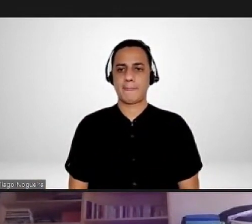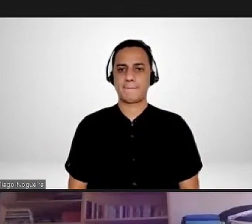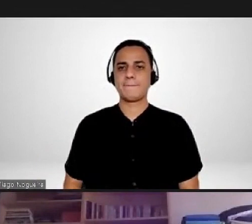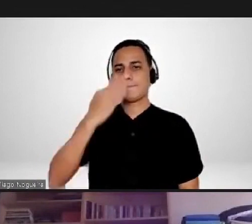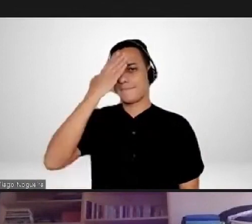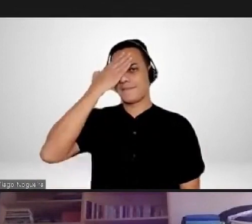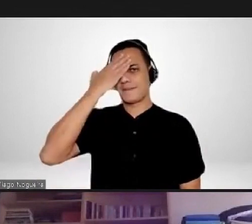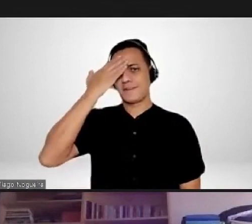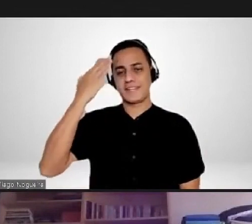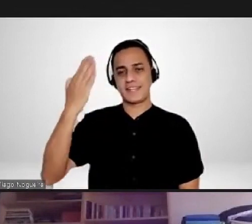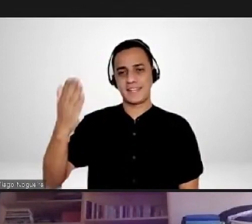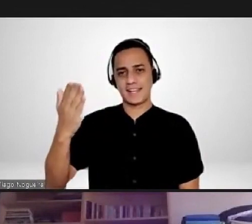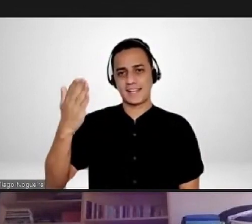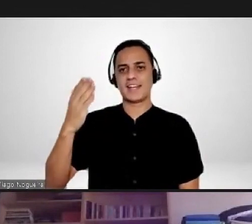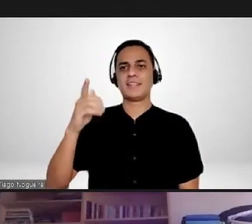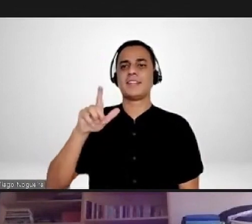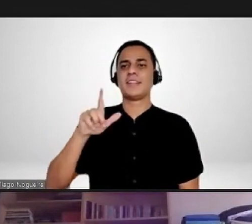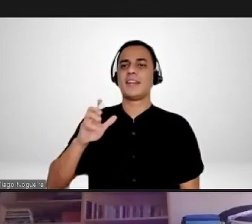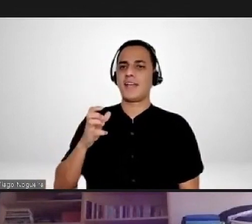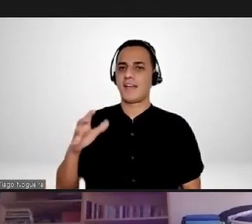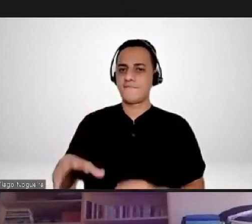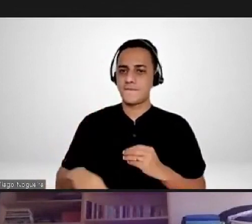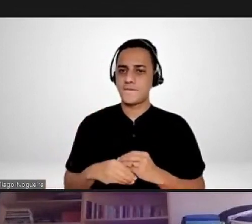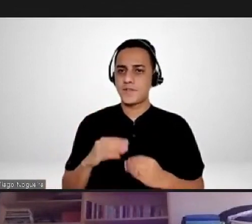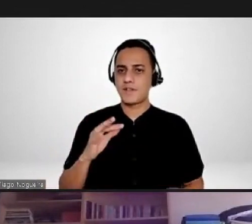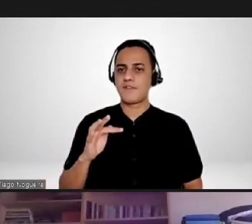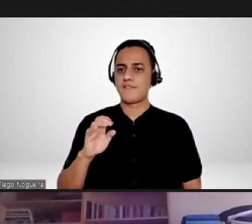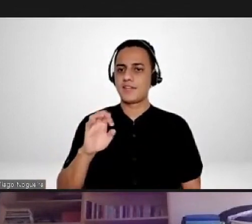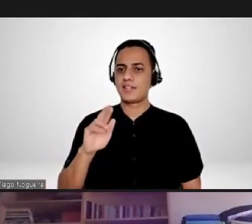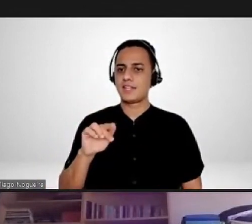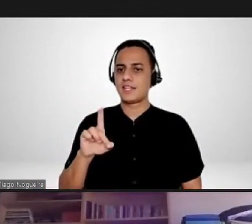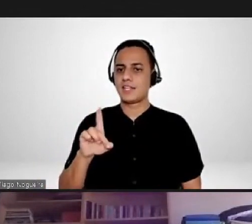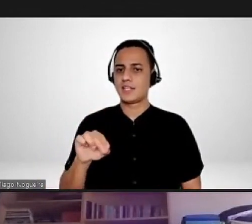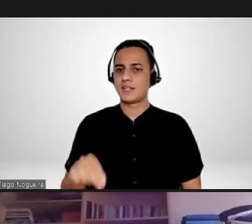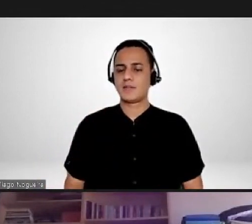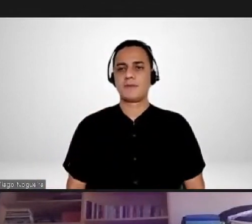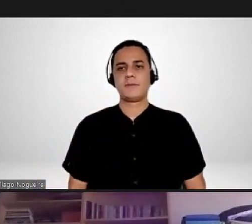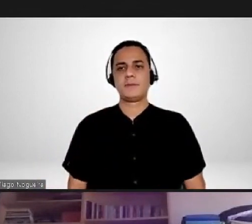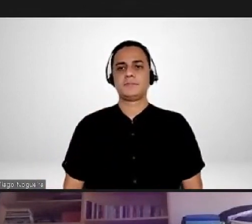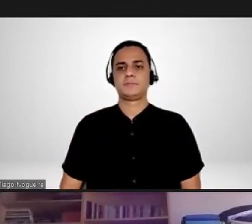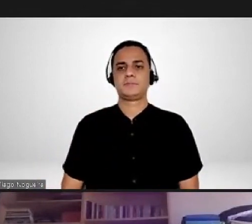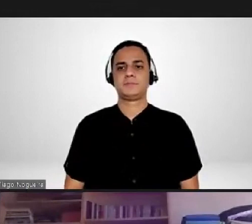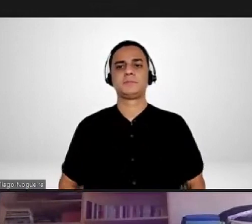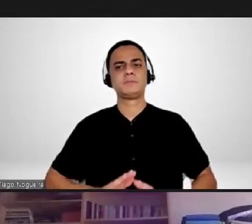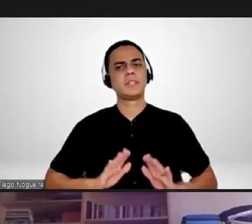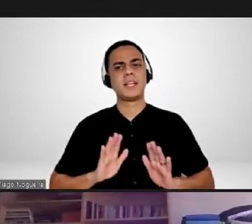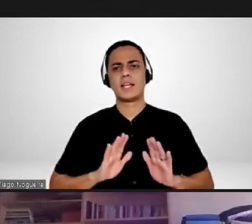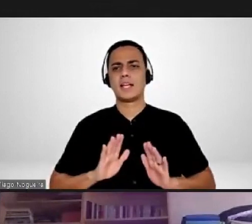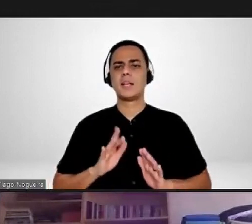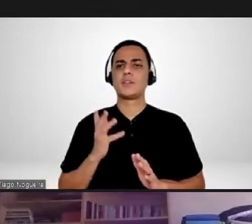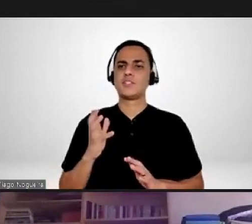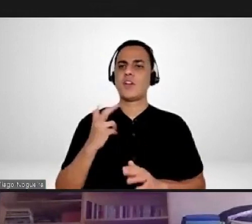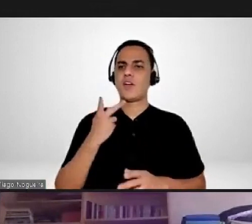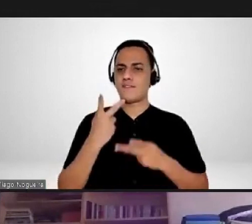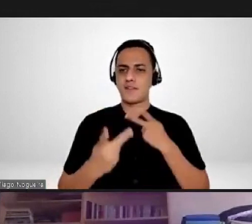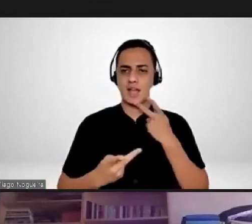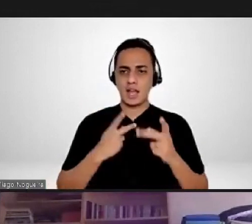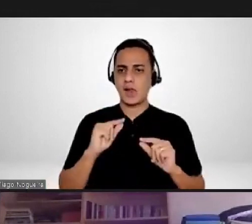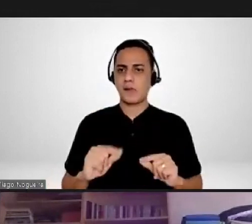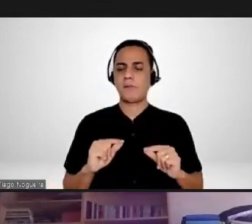Obrigada, Leandro. Você queria falar, Fernanda? Eu vi que você se manifestou. Não, eu só ia trazer a questão